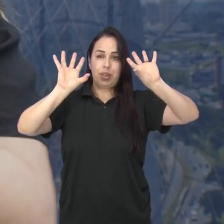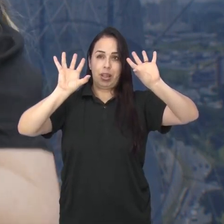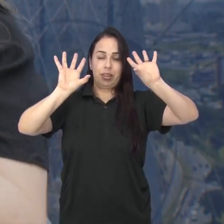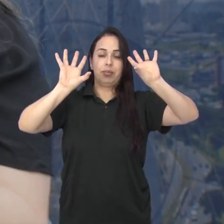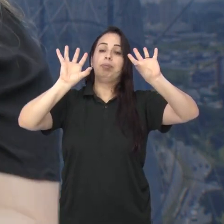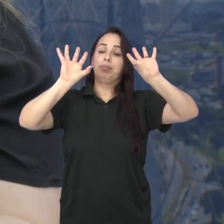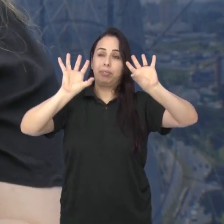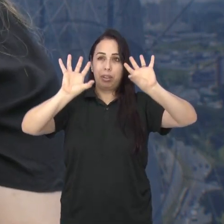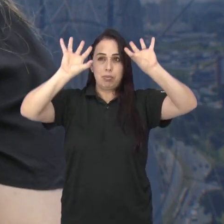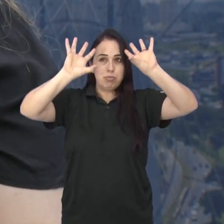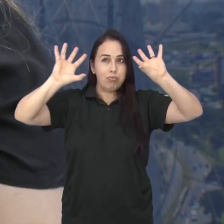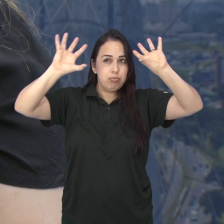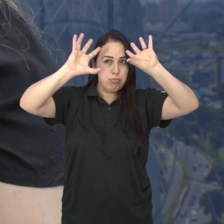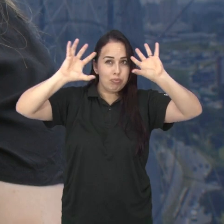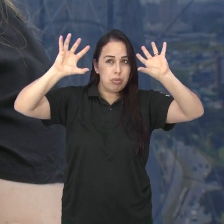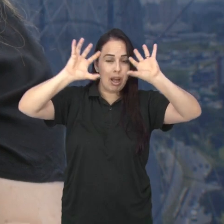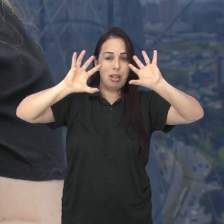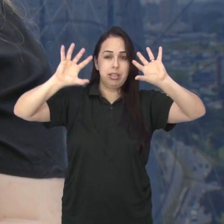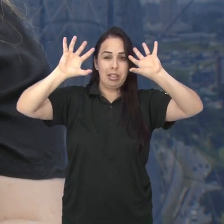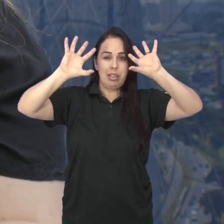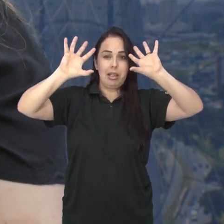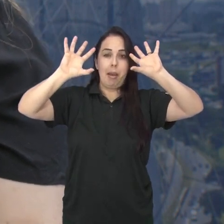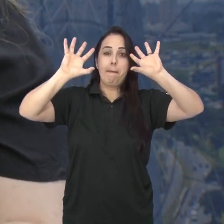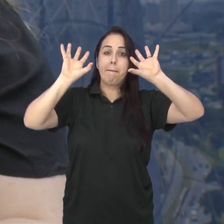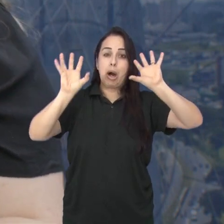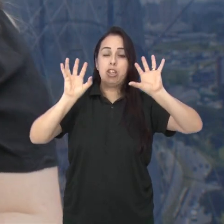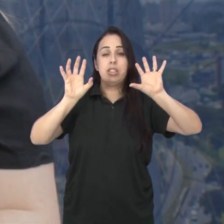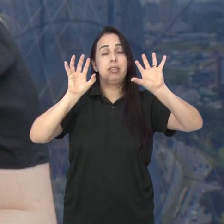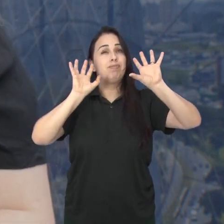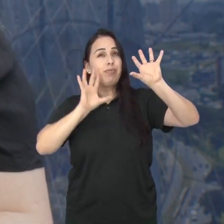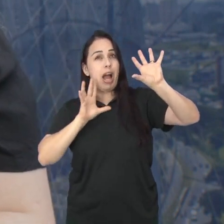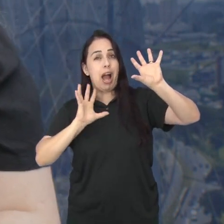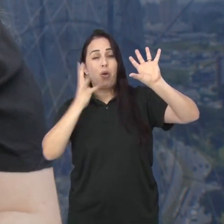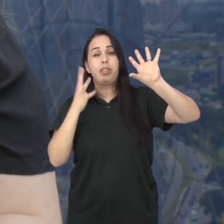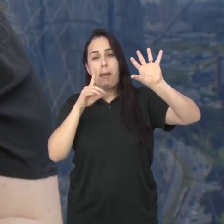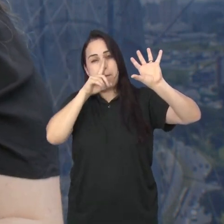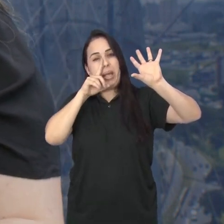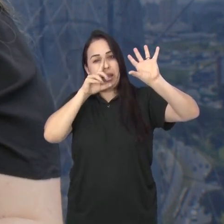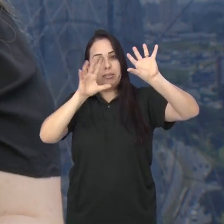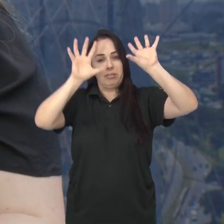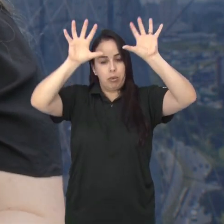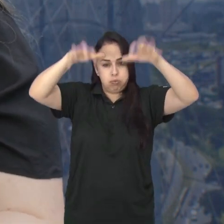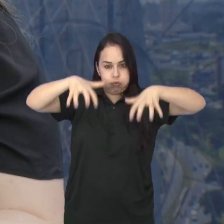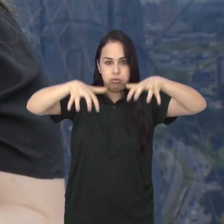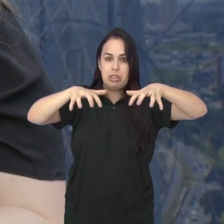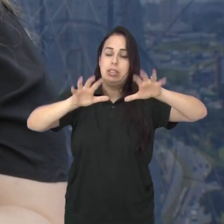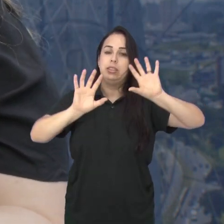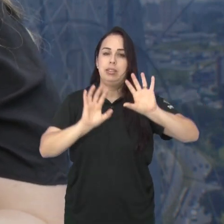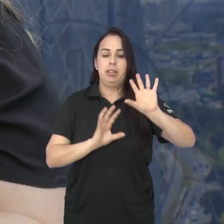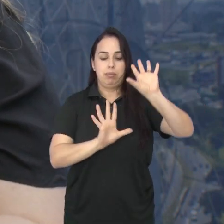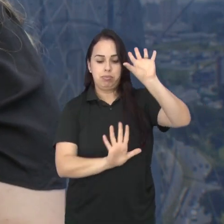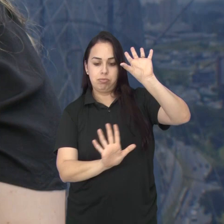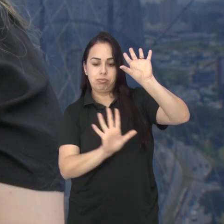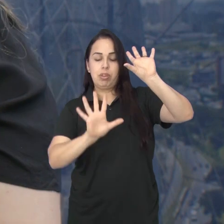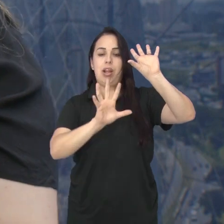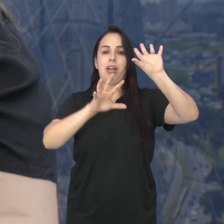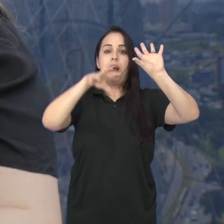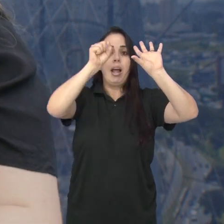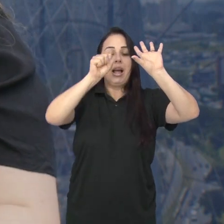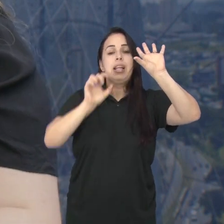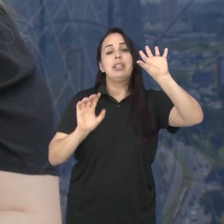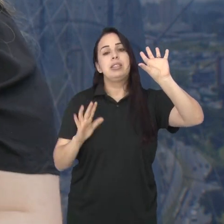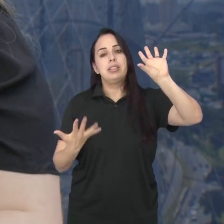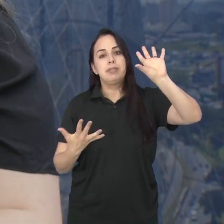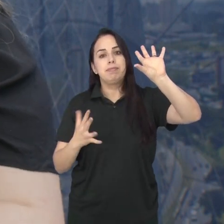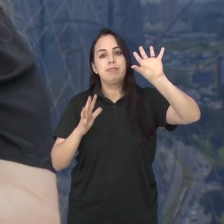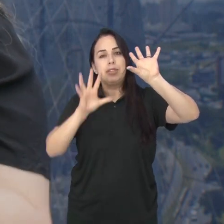amplitude verticalmente e faz com que ela seja potencialmente perigosa. Conforme essa nuvem vai se alimentando, quando